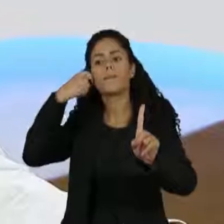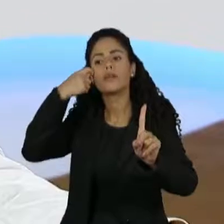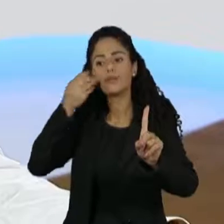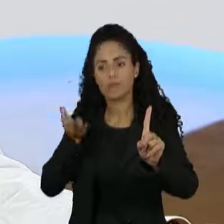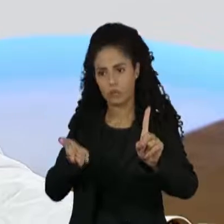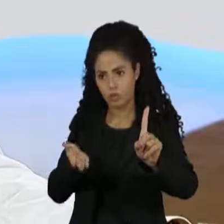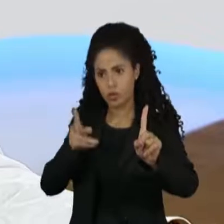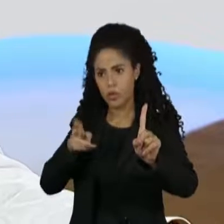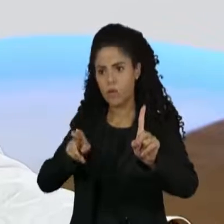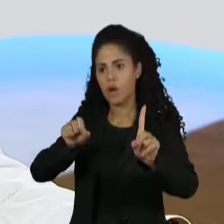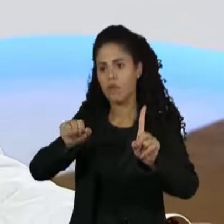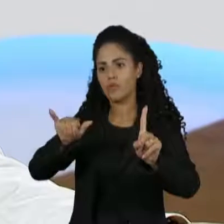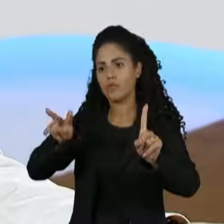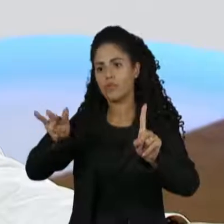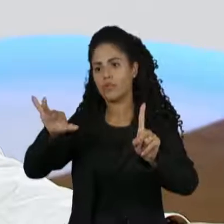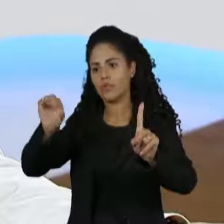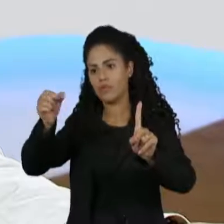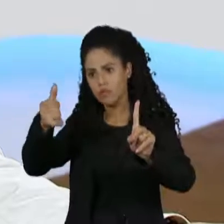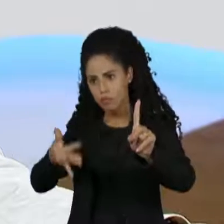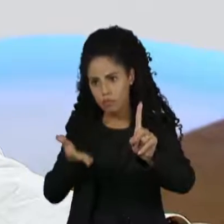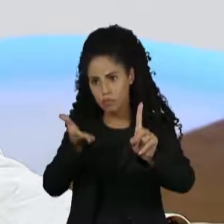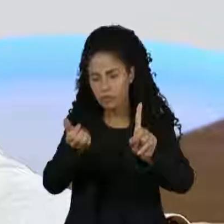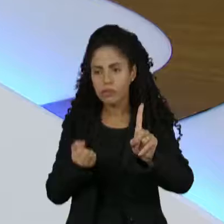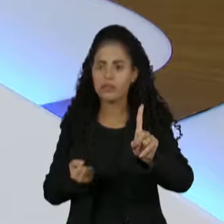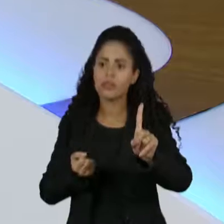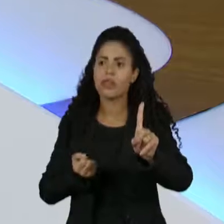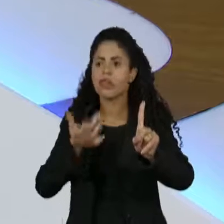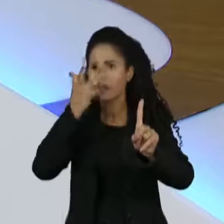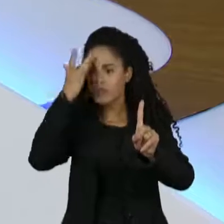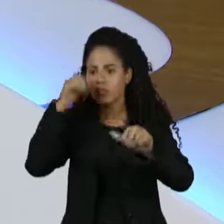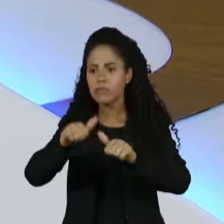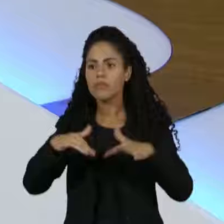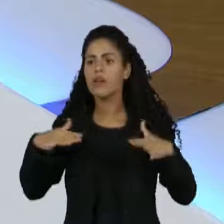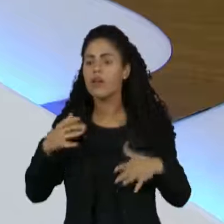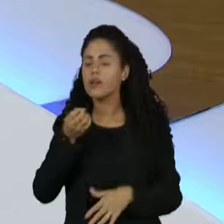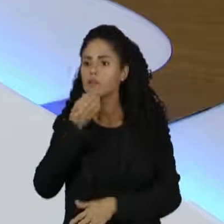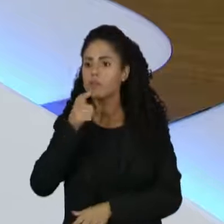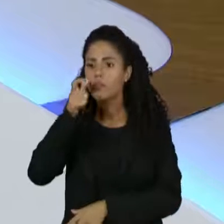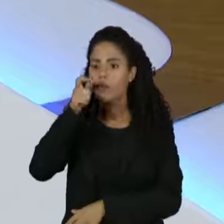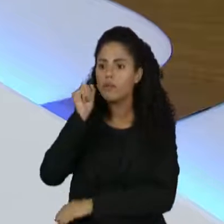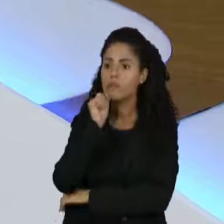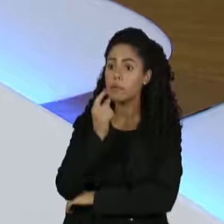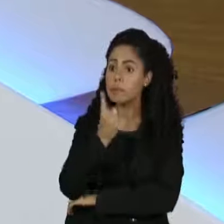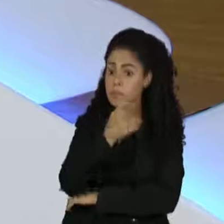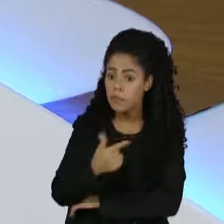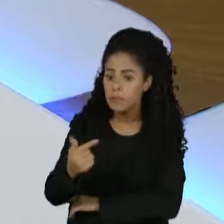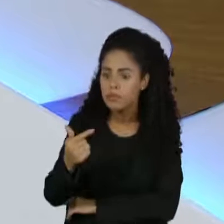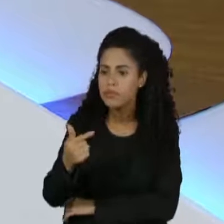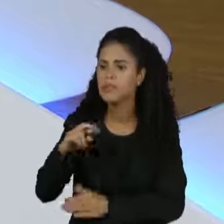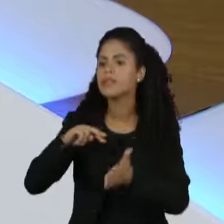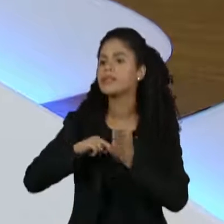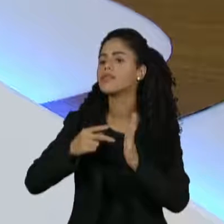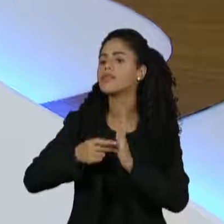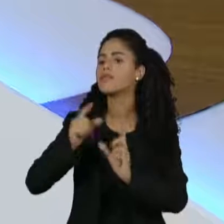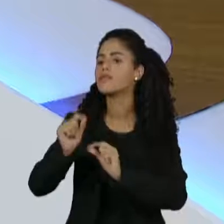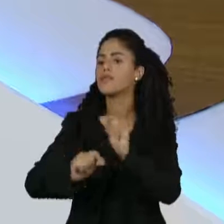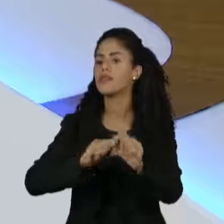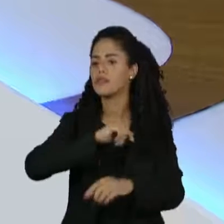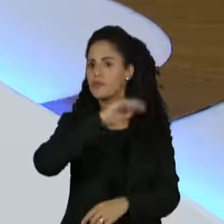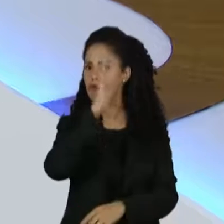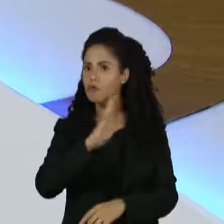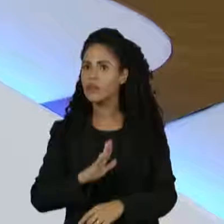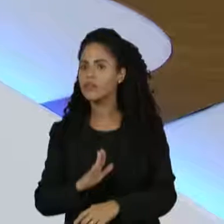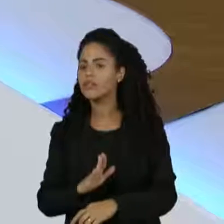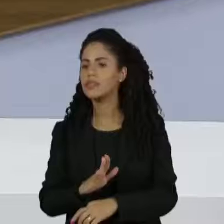Silvio, né, que trouxe tudo isso, e ao mesmo tempo do público, porque se esse filme foi tão bem assim na primeira semana, significa que o público do Brasil,